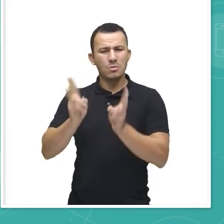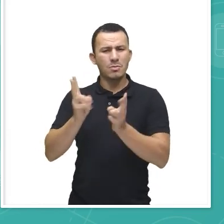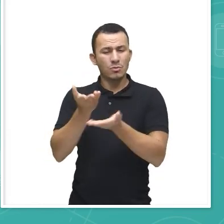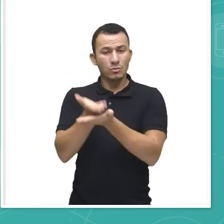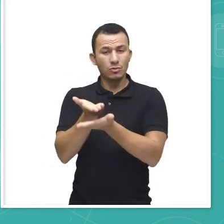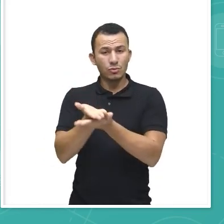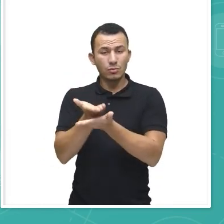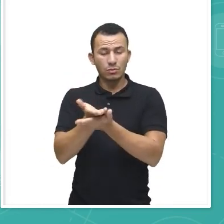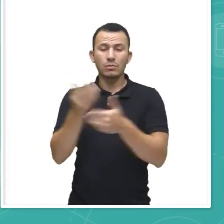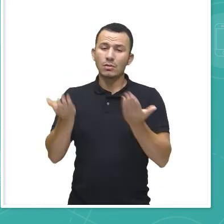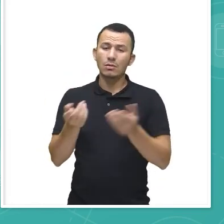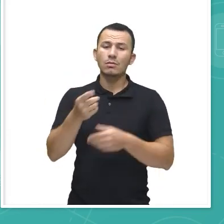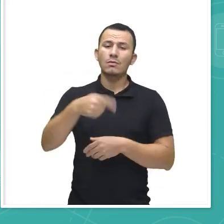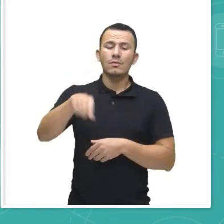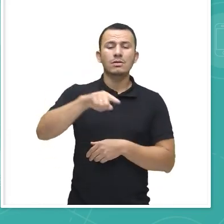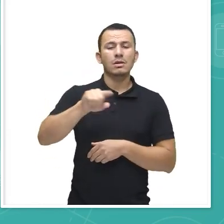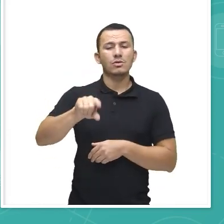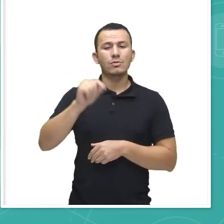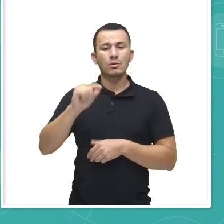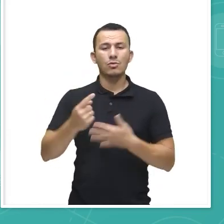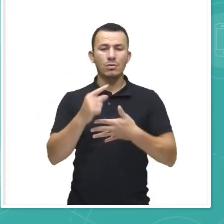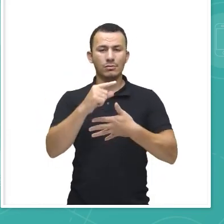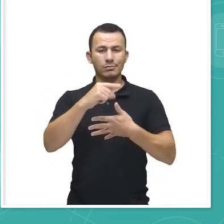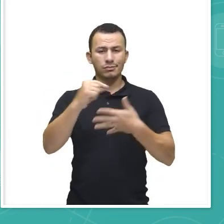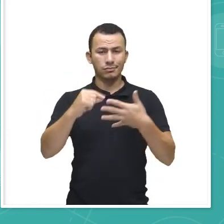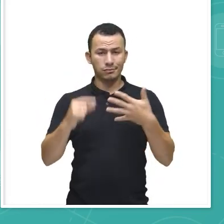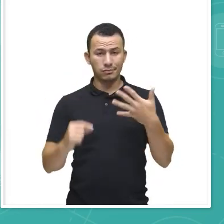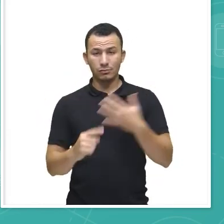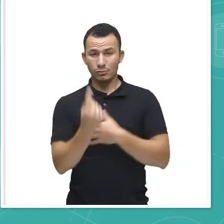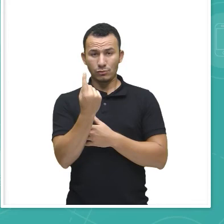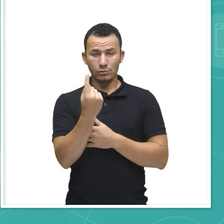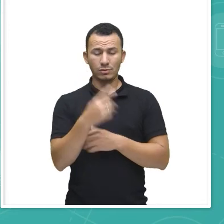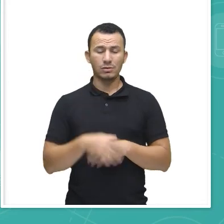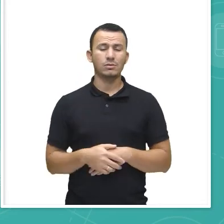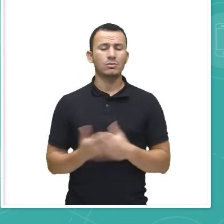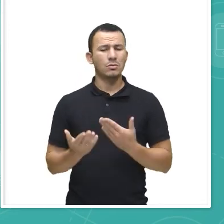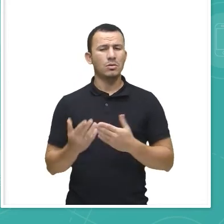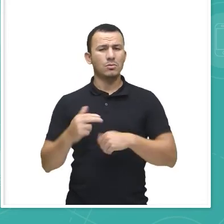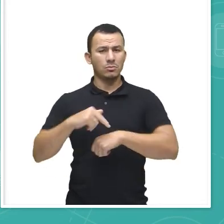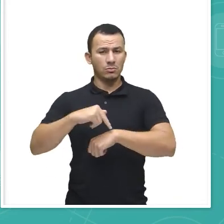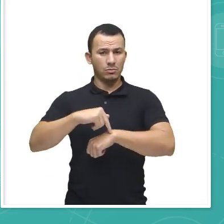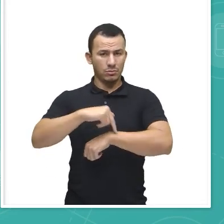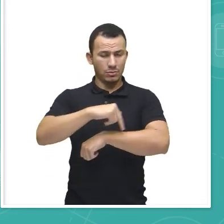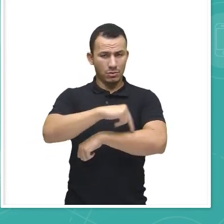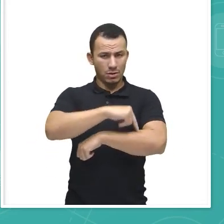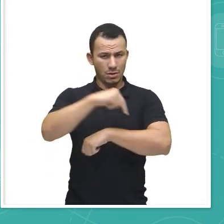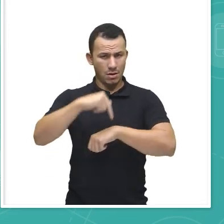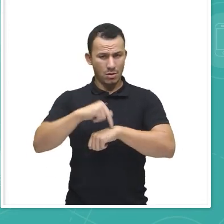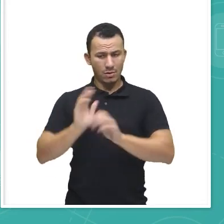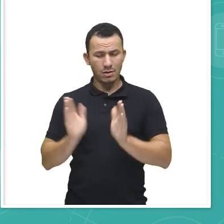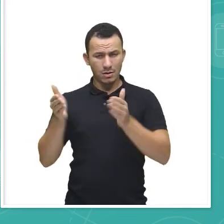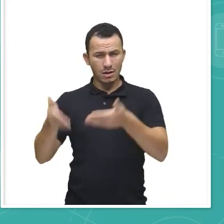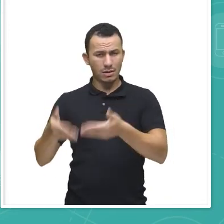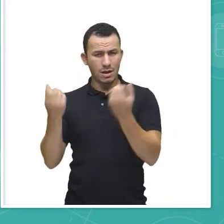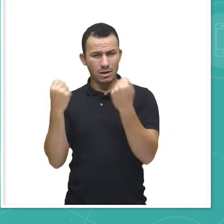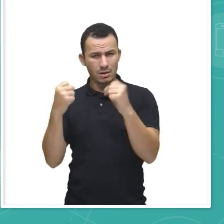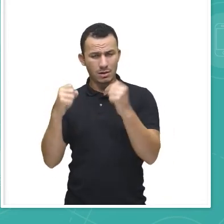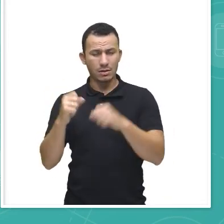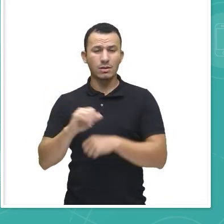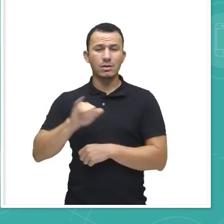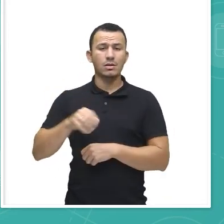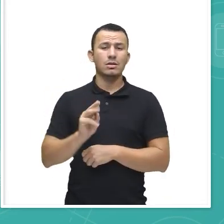deverão escolher uma dentre as modalidades abaixo: ginástica aeróbica, ginástica localizada,